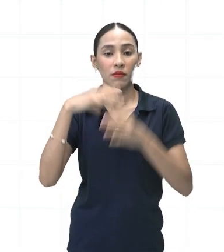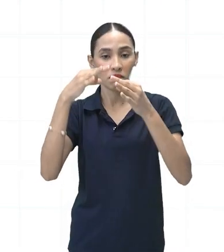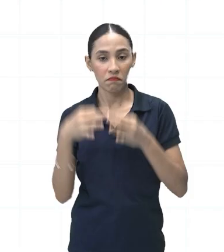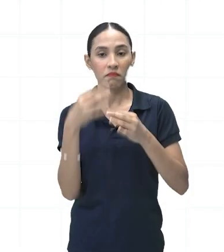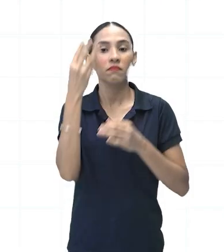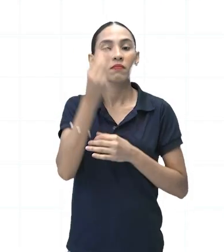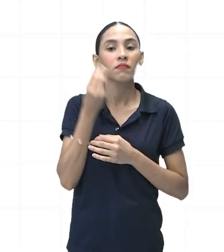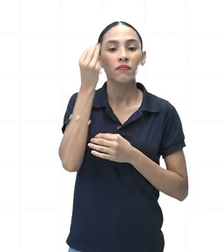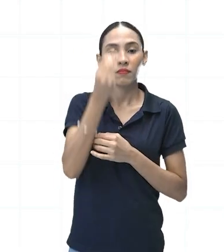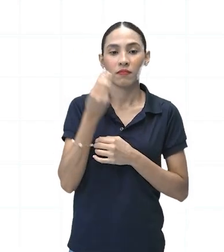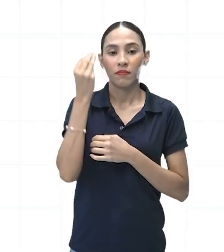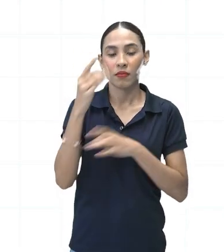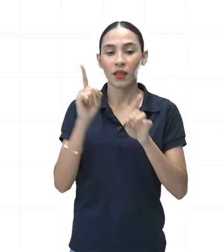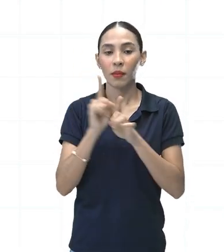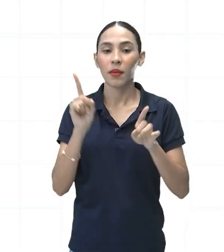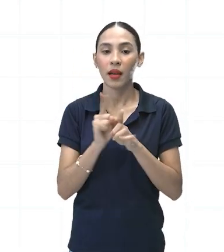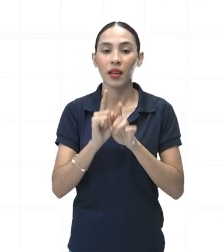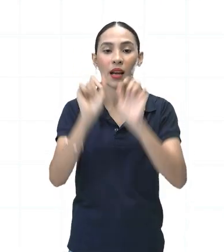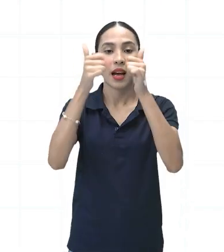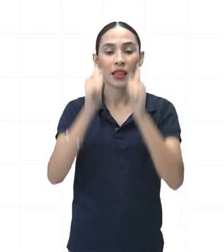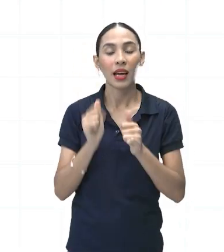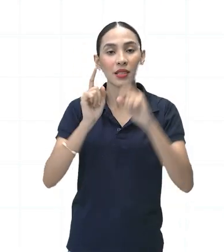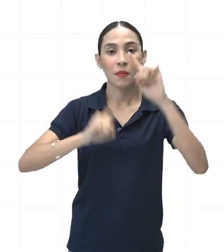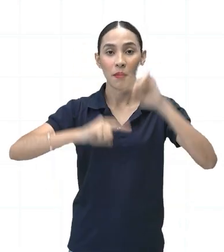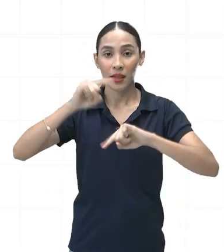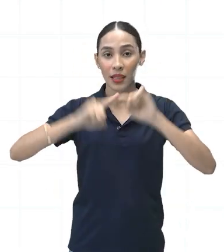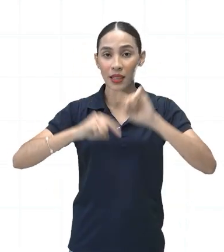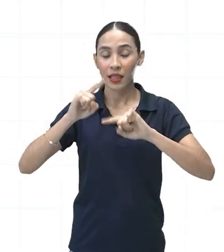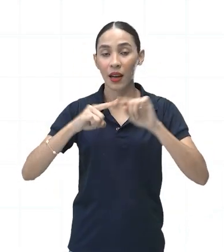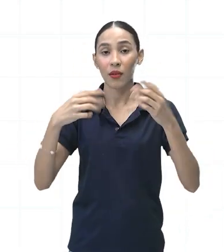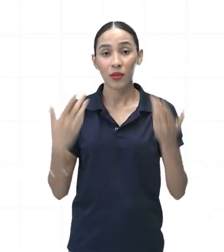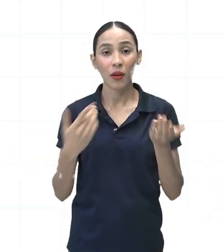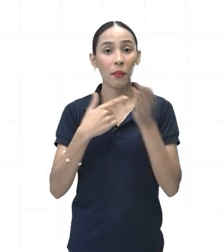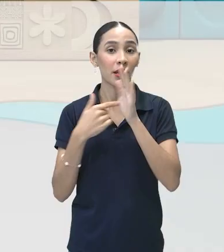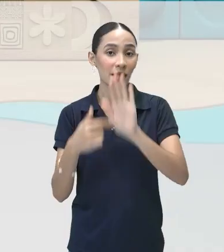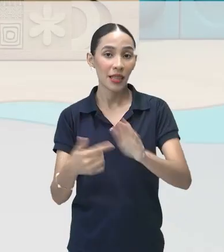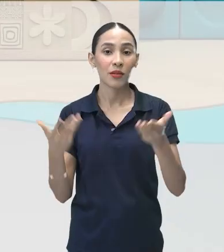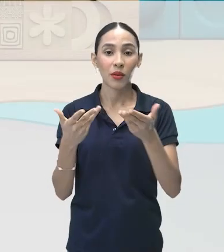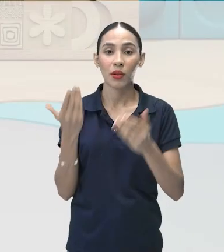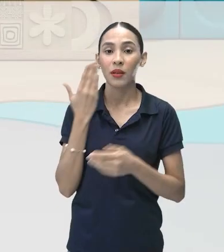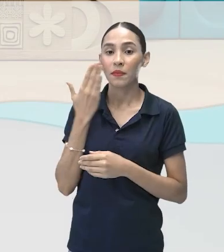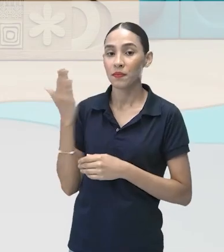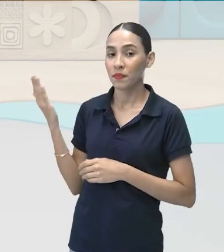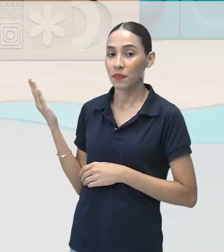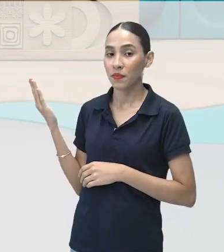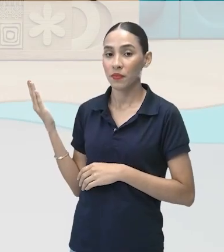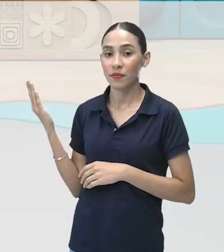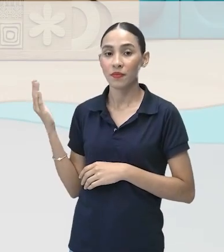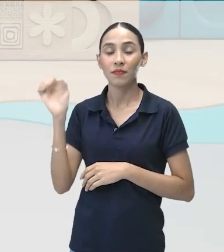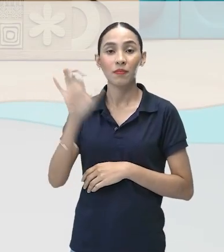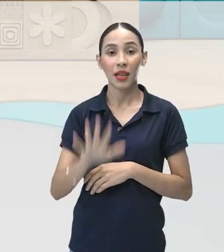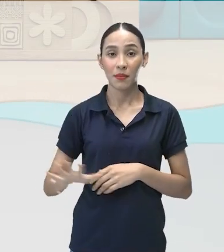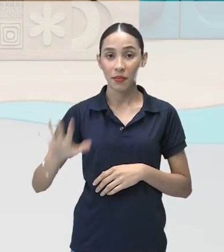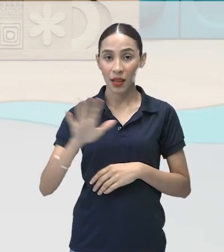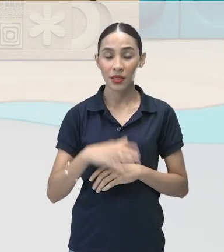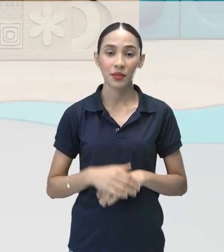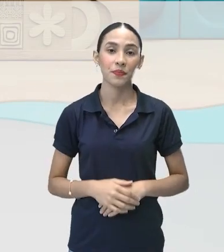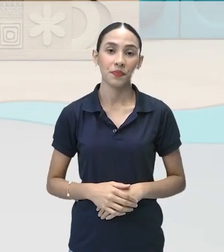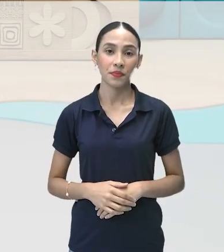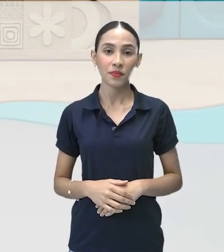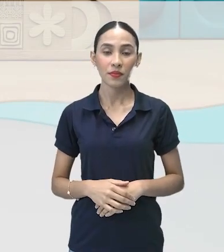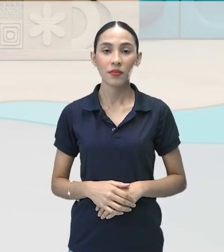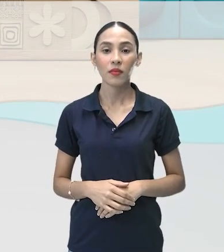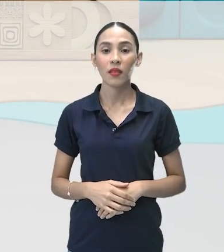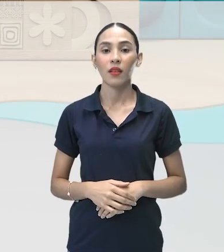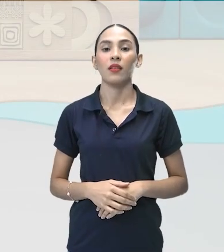é colocada sobre a recomposição dos objetos. Então eu trouxe para vocês aqui, tá? Uma imagem, nós